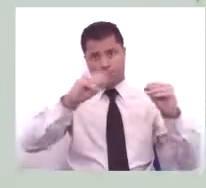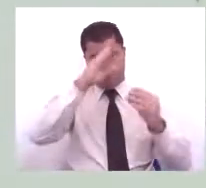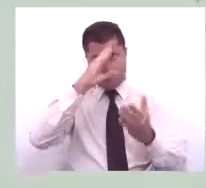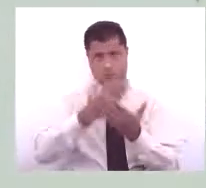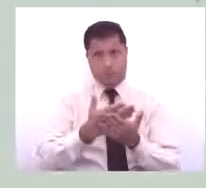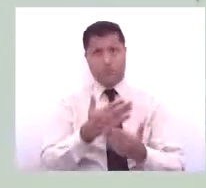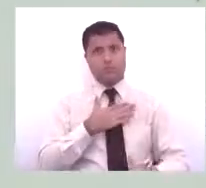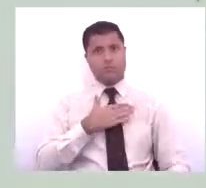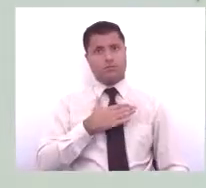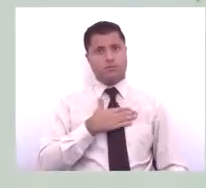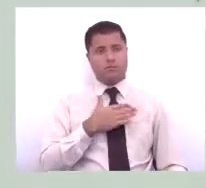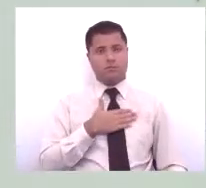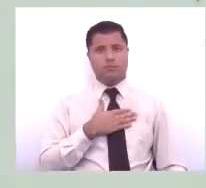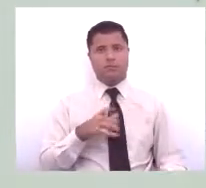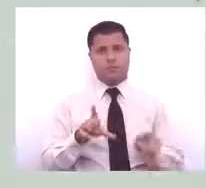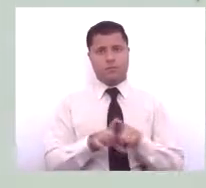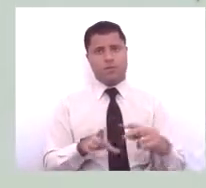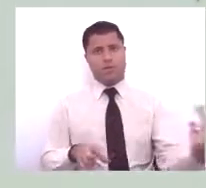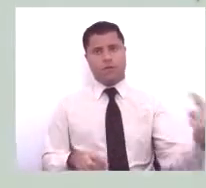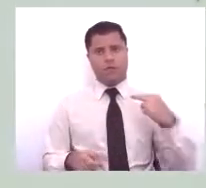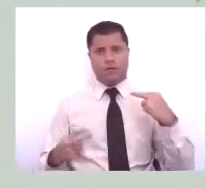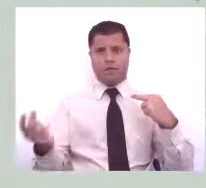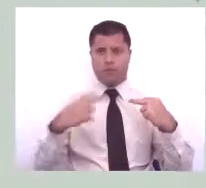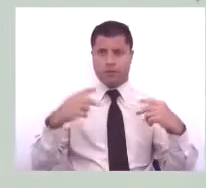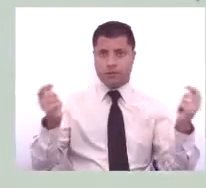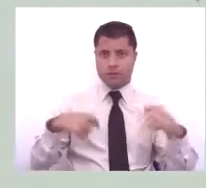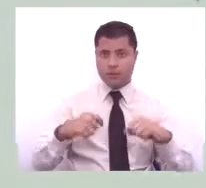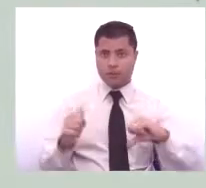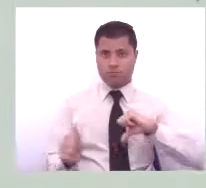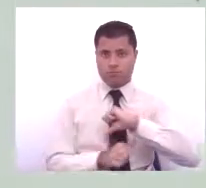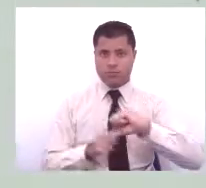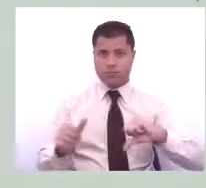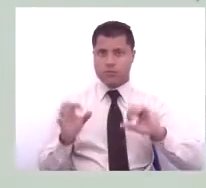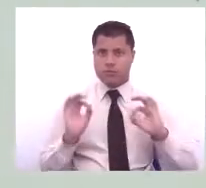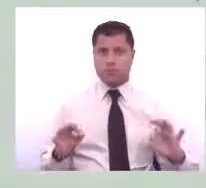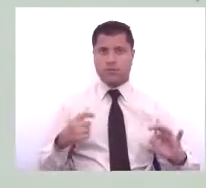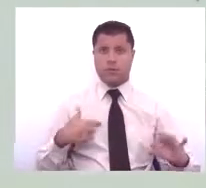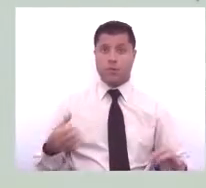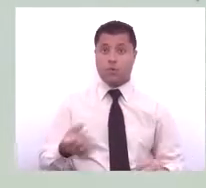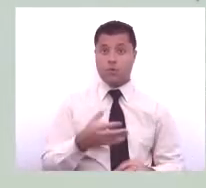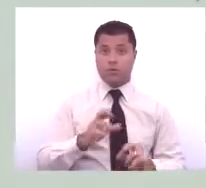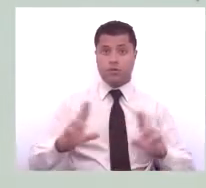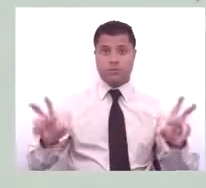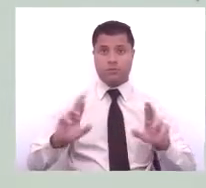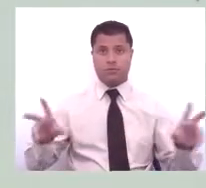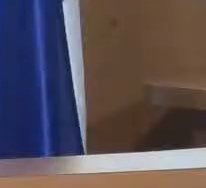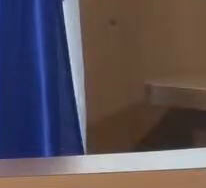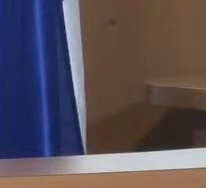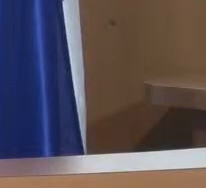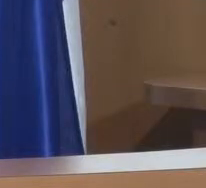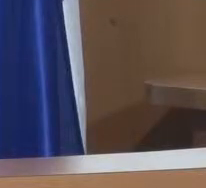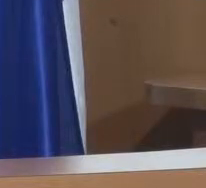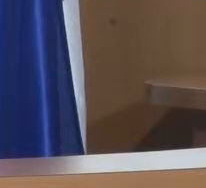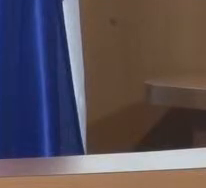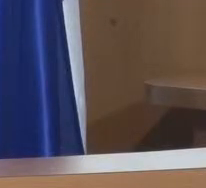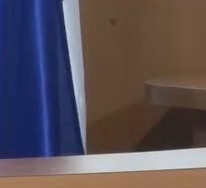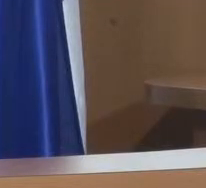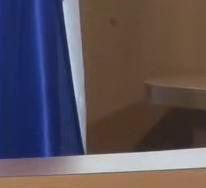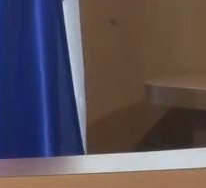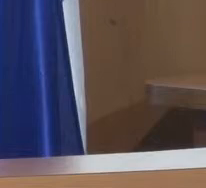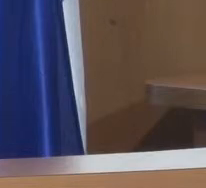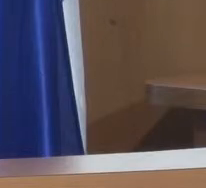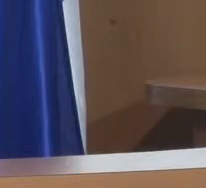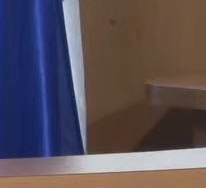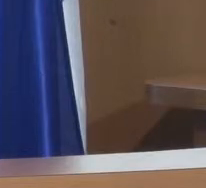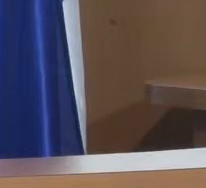em mim, que enxergou em mim uma mudança, um jeito novo de fazer política. Já Paulo Sérgio do